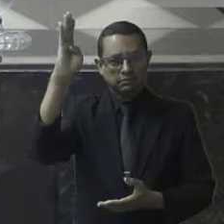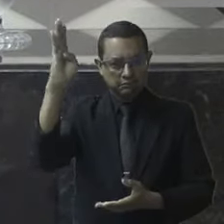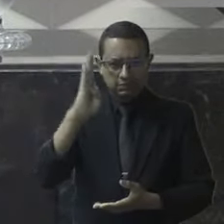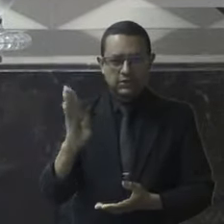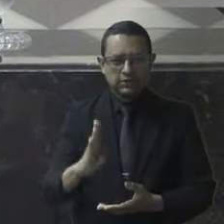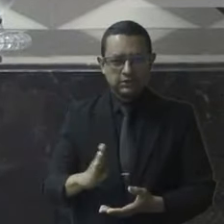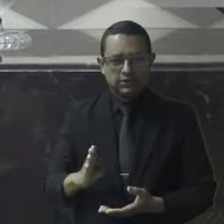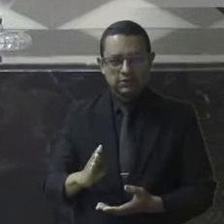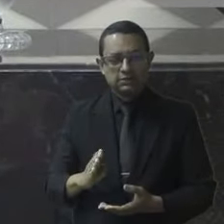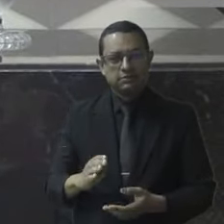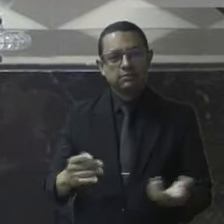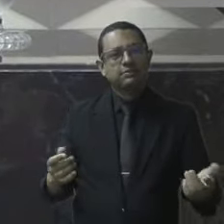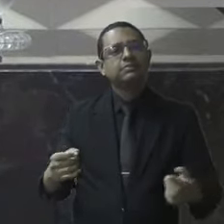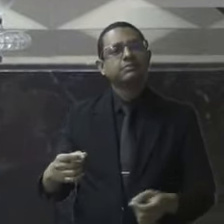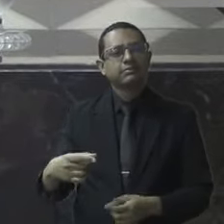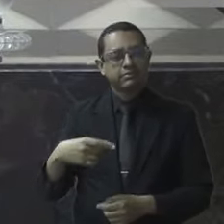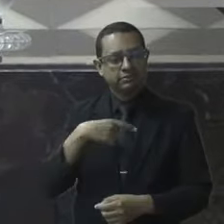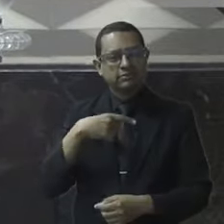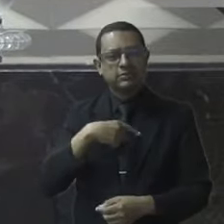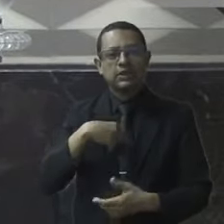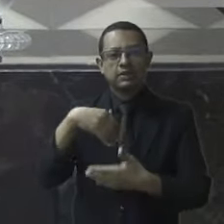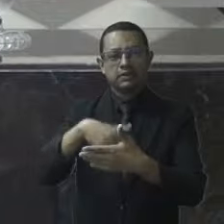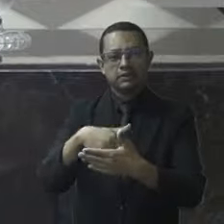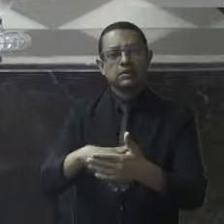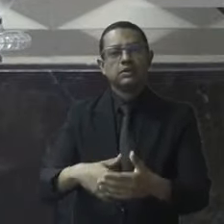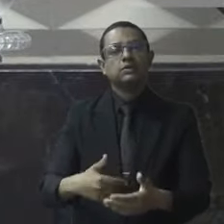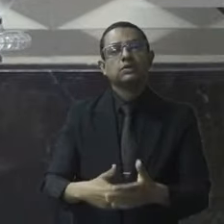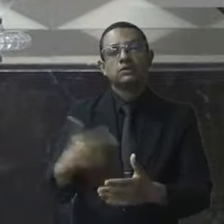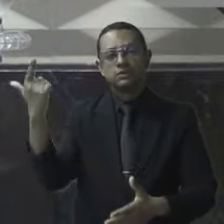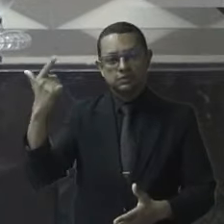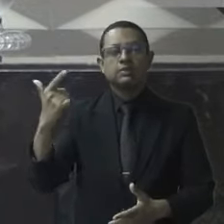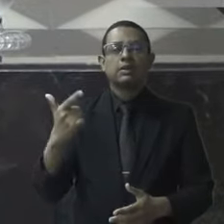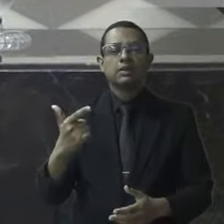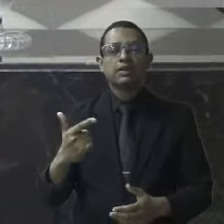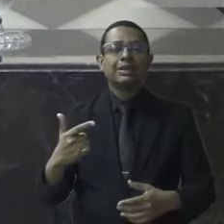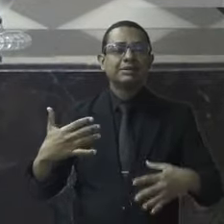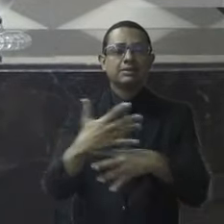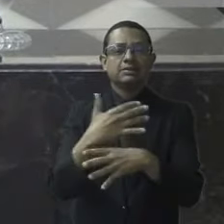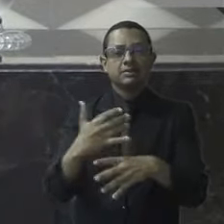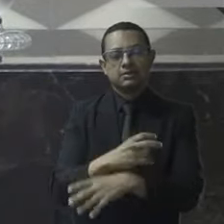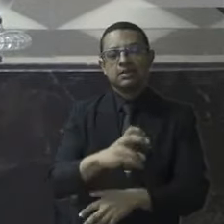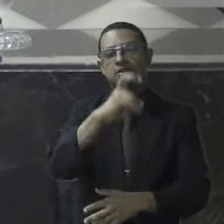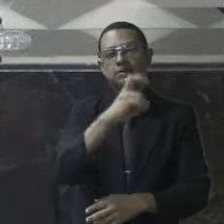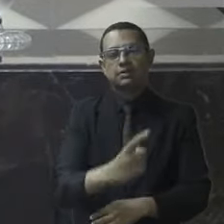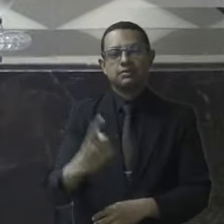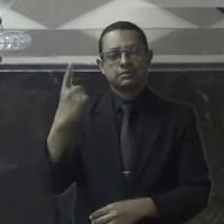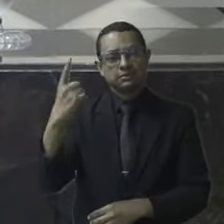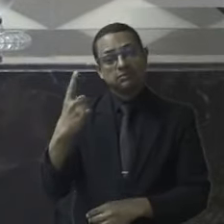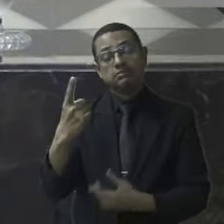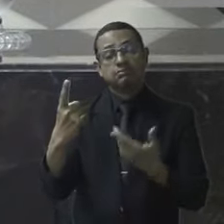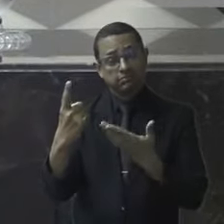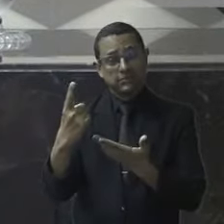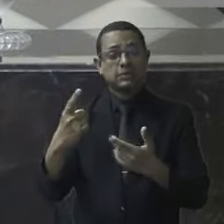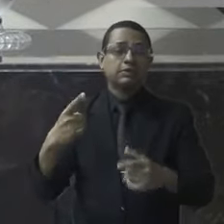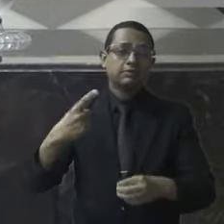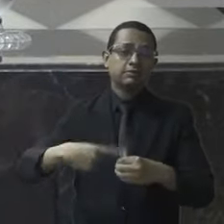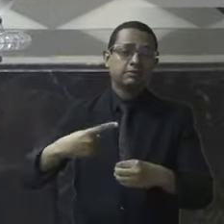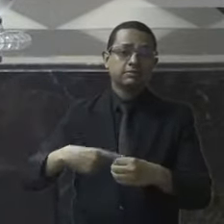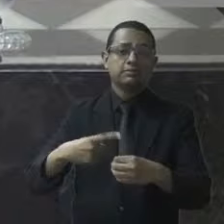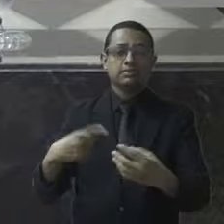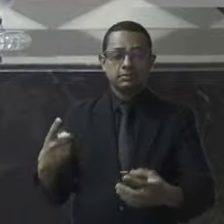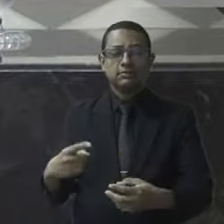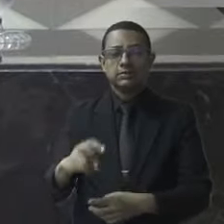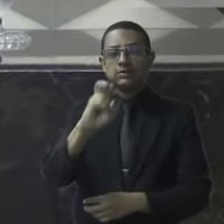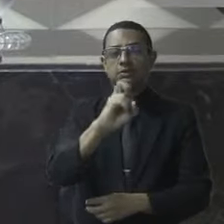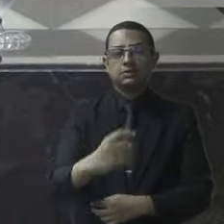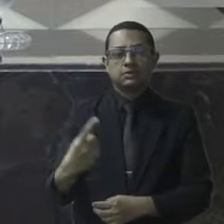realizou segundo turno em 51 cidades. Implica dizer que essas 51 cidades